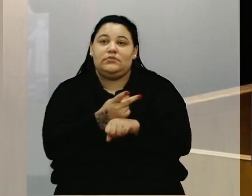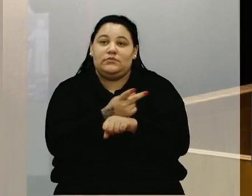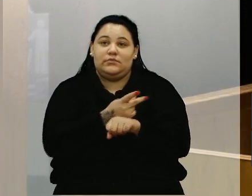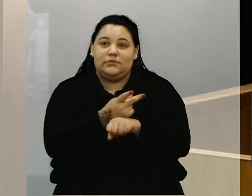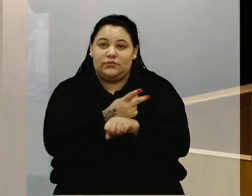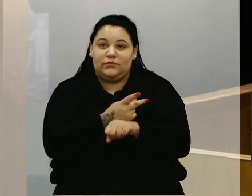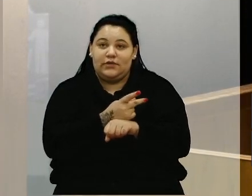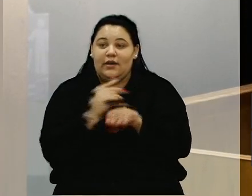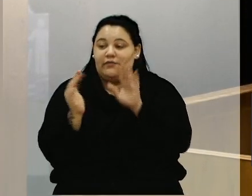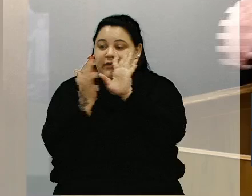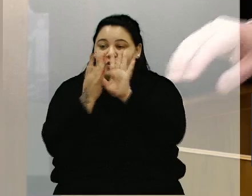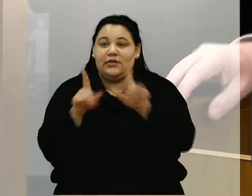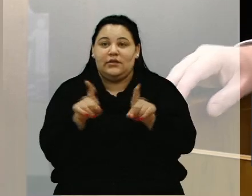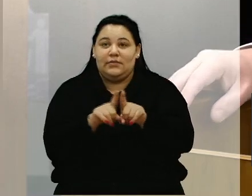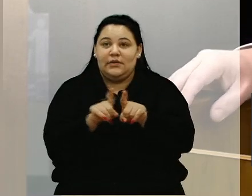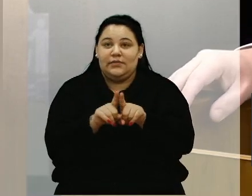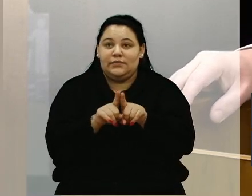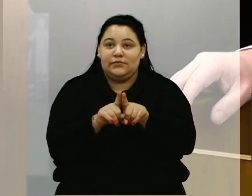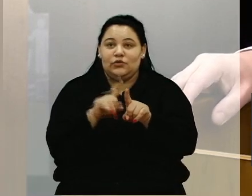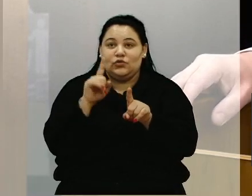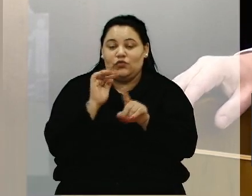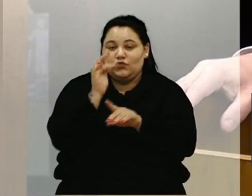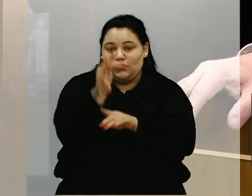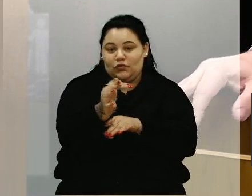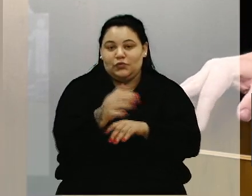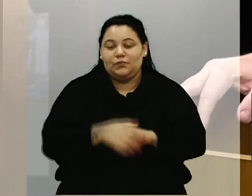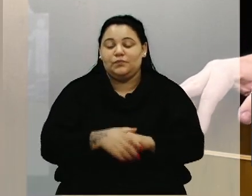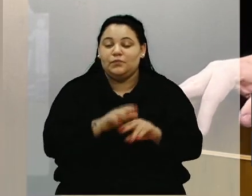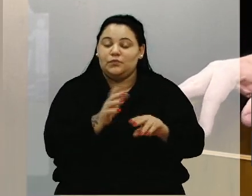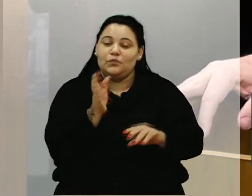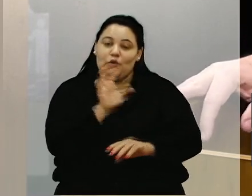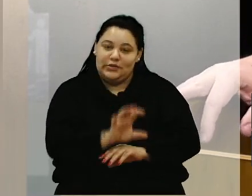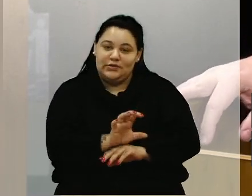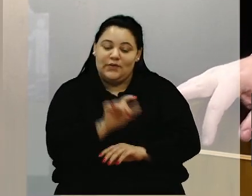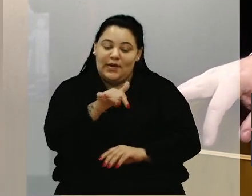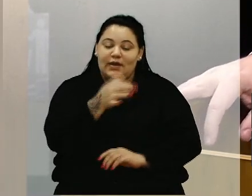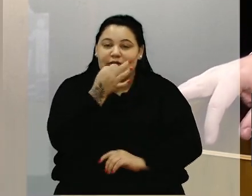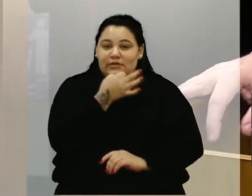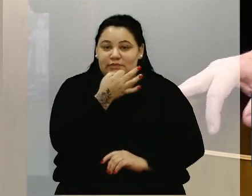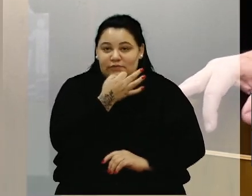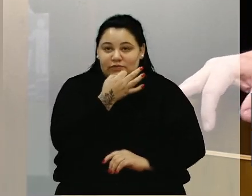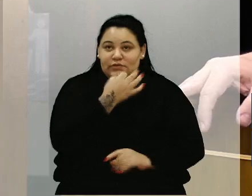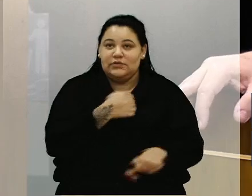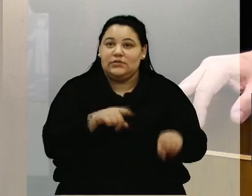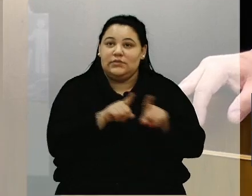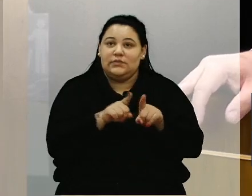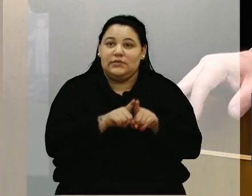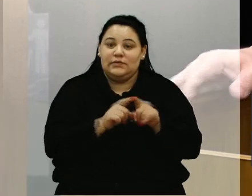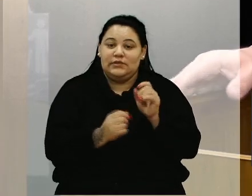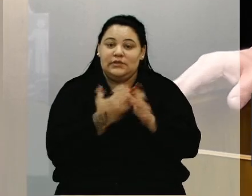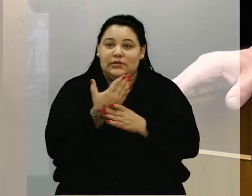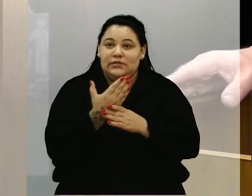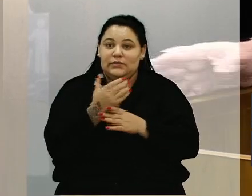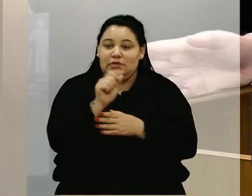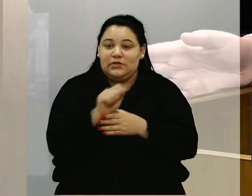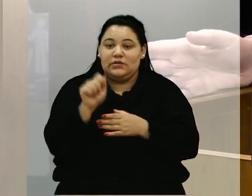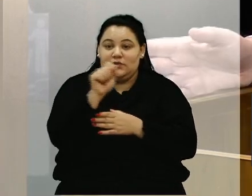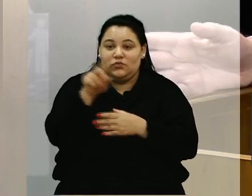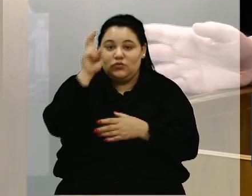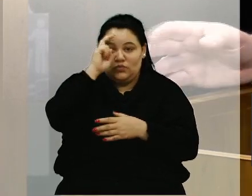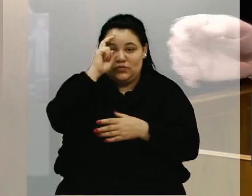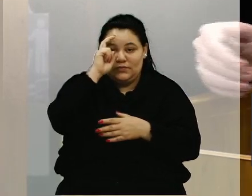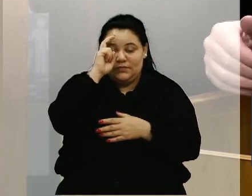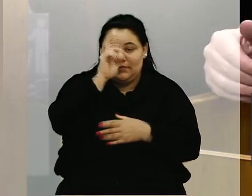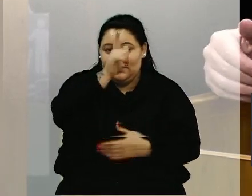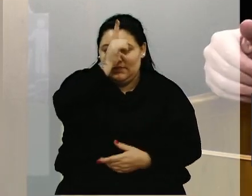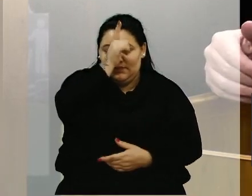também para a próxima geração. Nesse sentido, aqui em Caxias do Sul, fundamos a Associação Cultural Germânica de